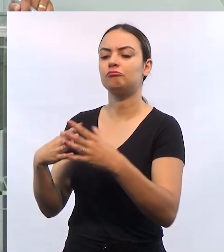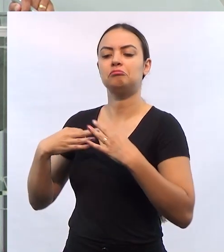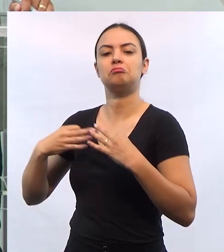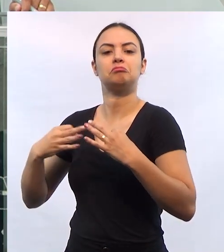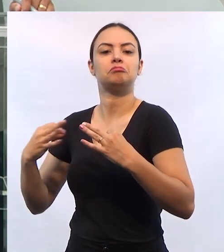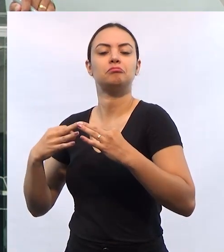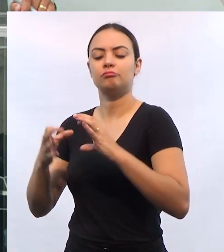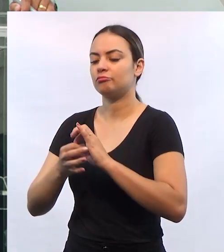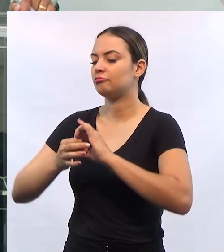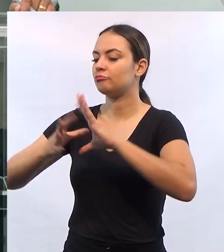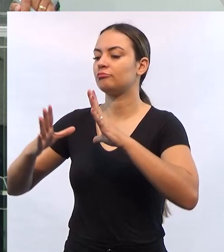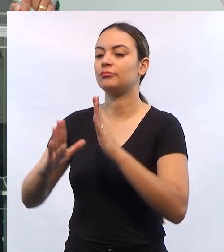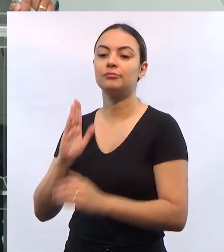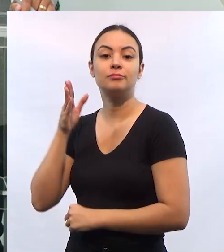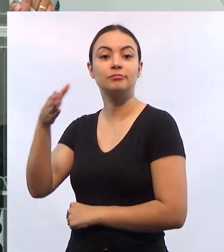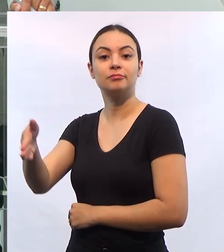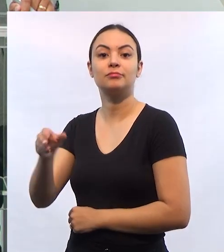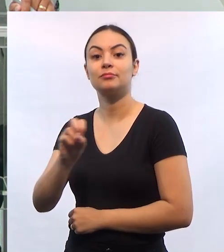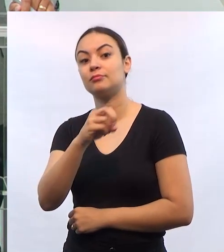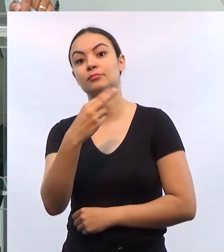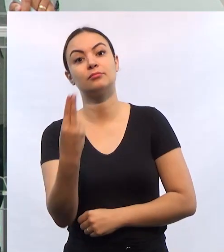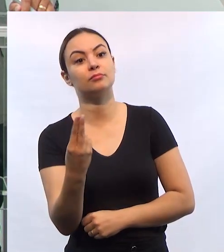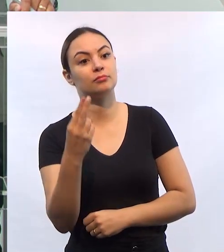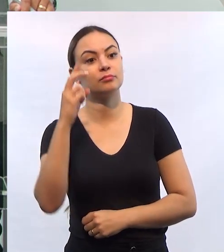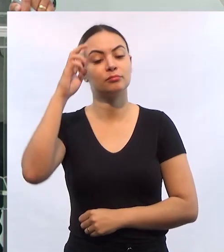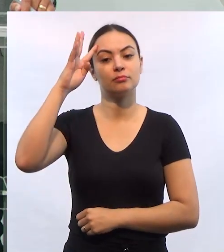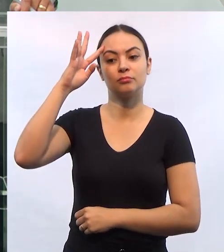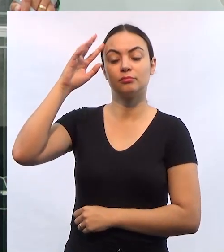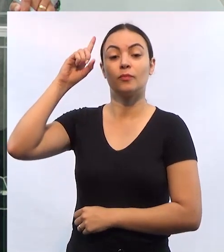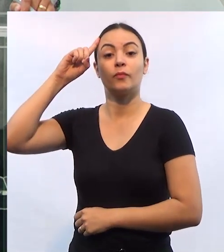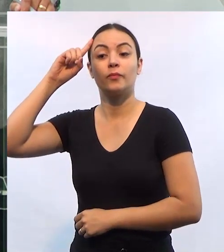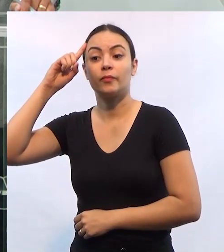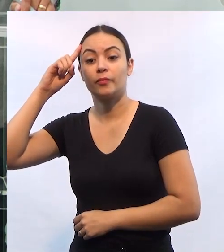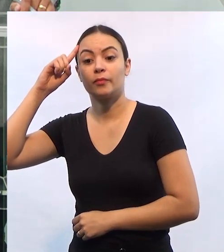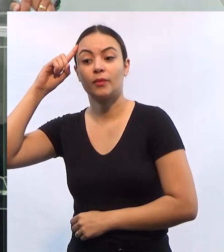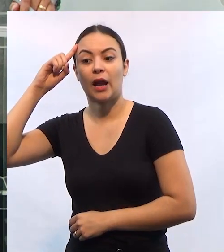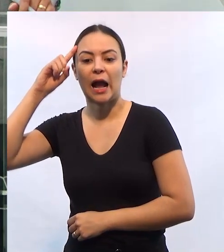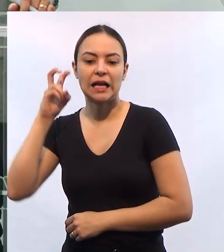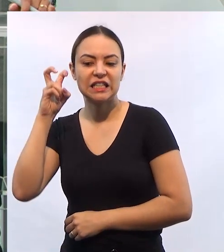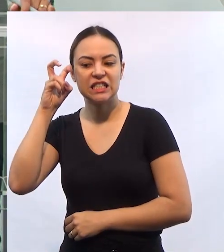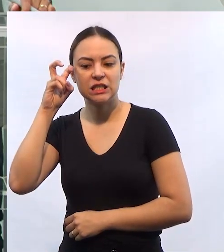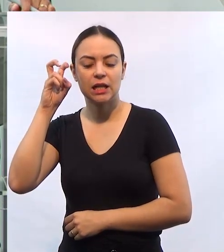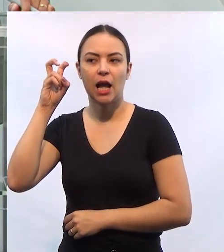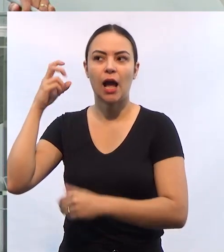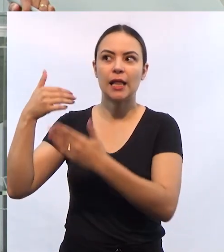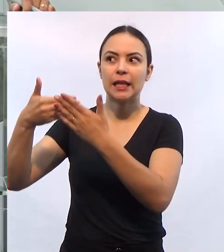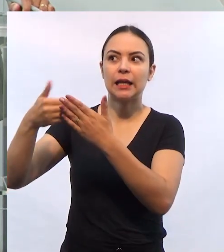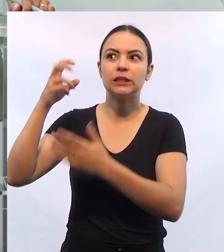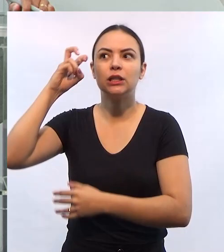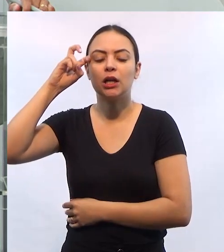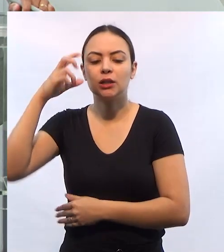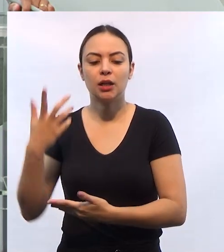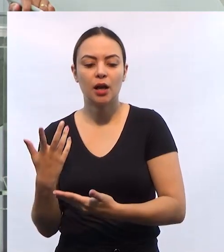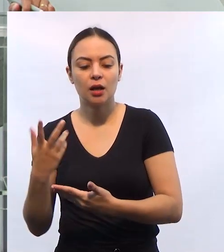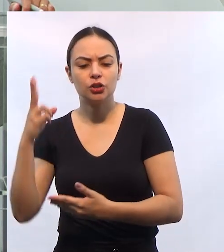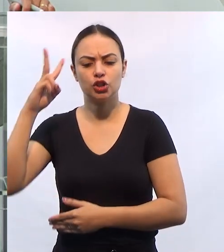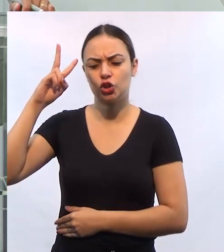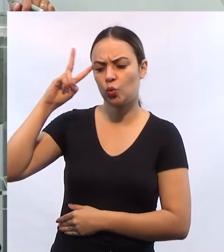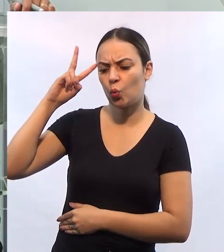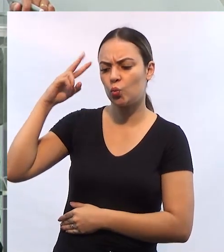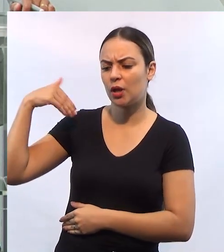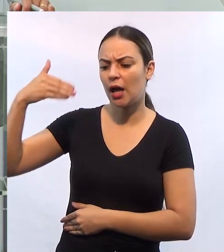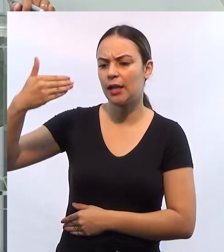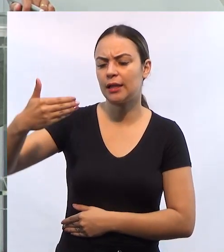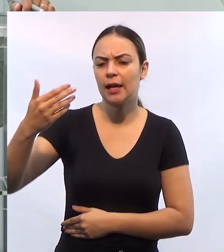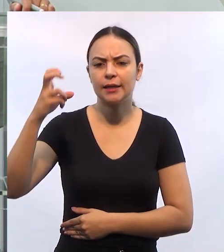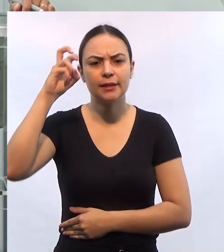social de segunda a quinta e na sexta, né? Olha só, no sextou, as pessoas vão mais descoladas porque tem o happy hour, principalmente